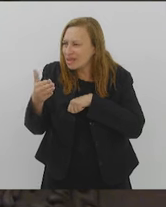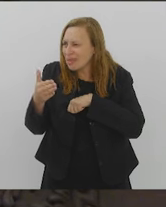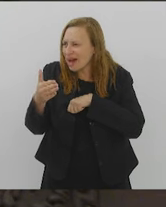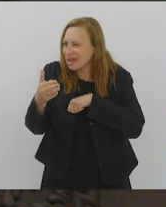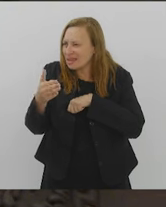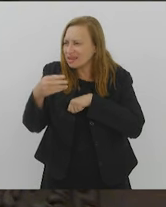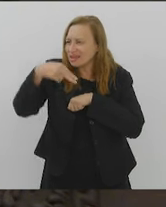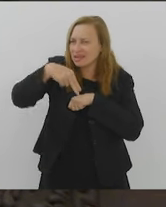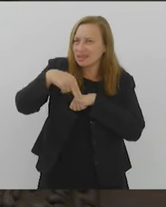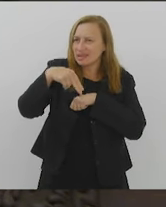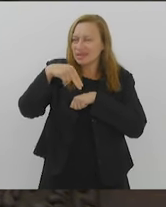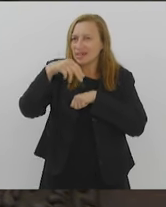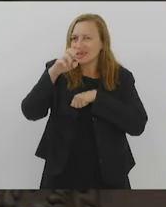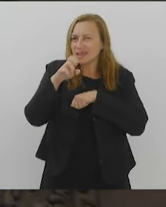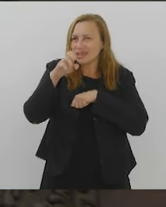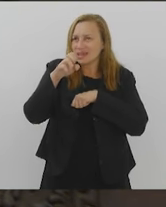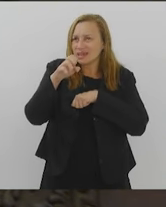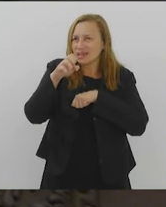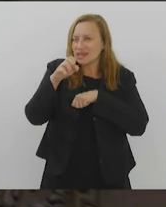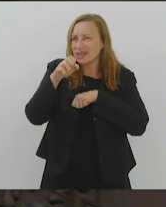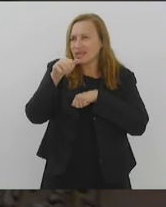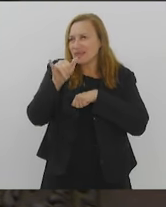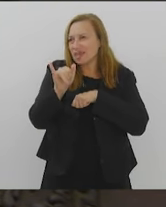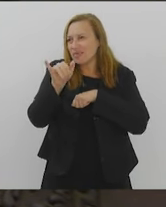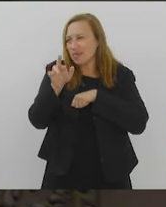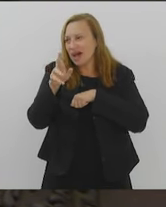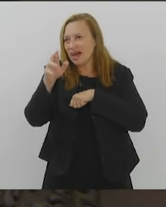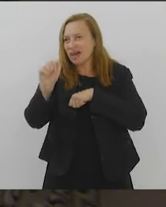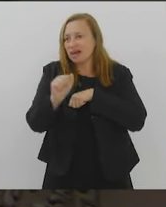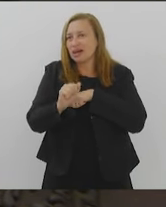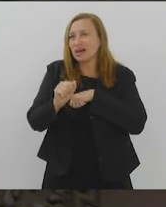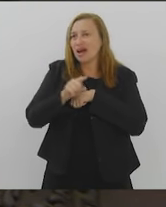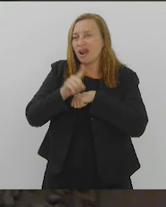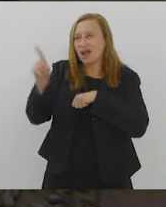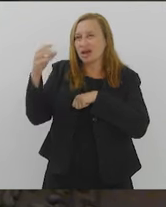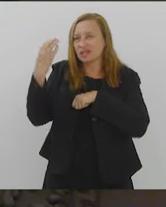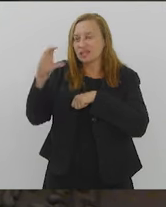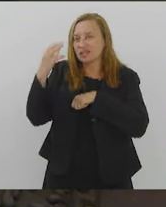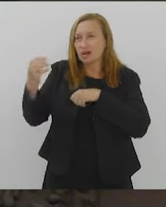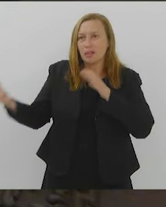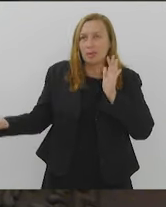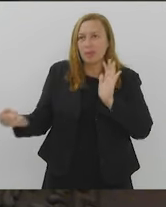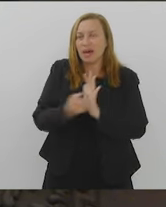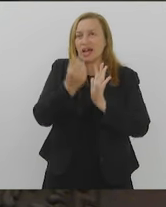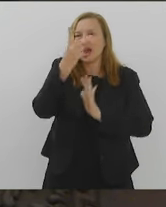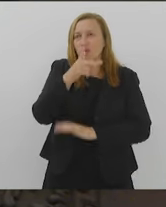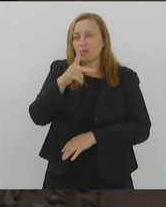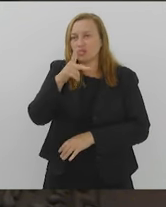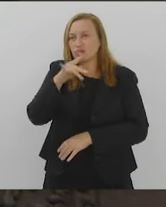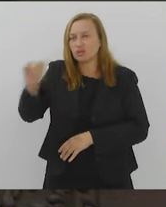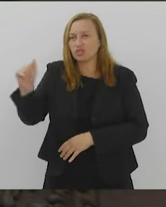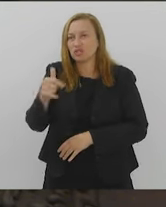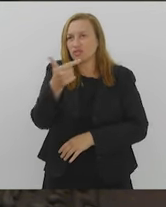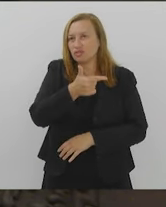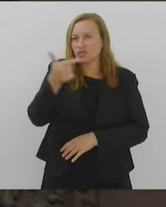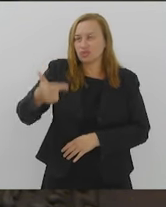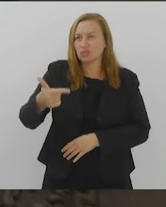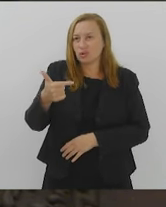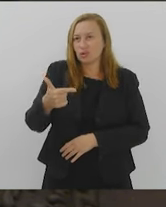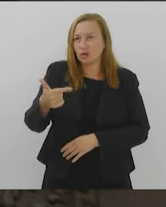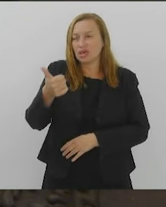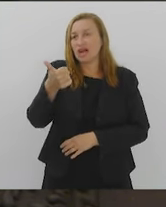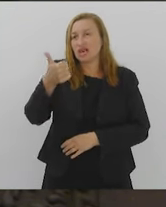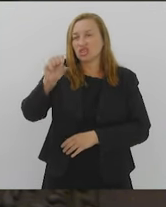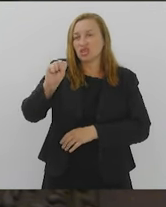um grande culto naquela esplanada do caminho Niemeyer, para marcar o dia do centenário, dia 22, às 18